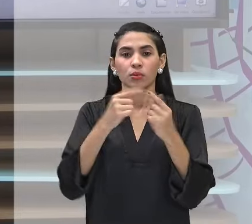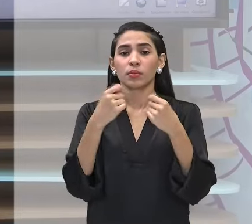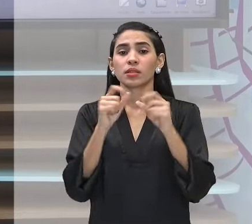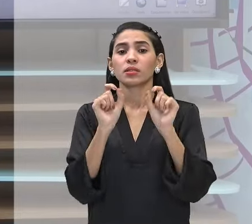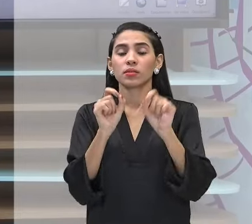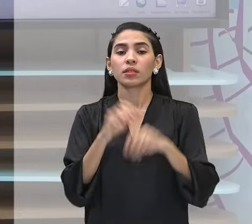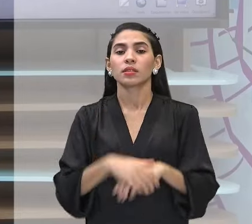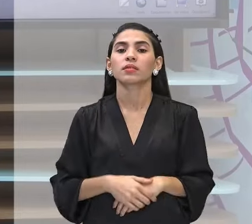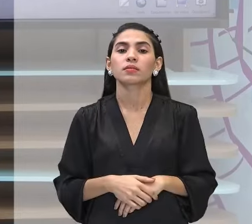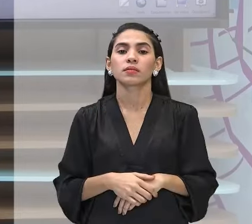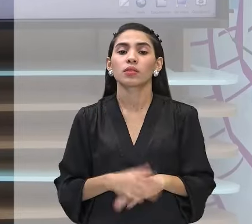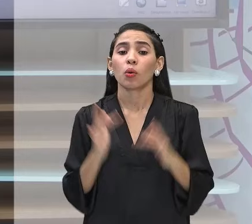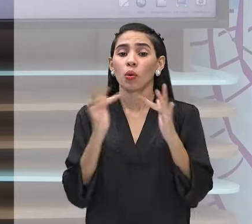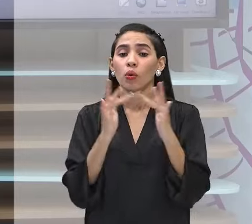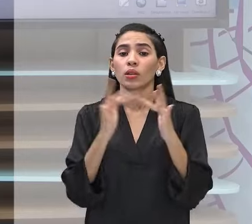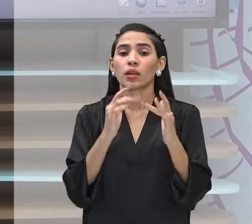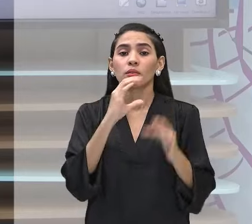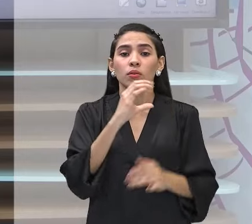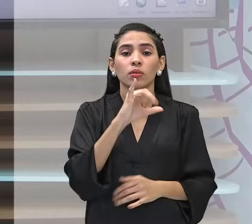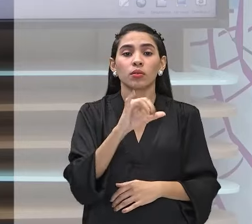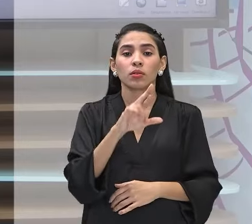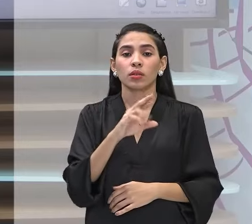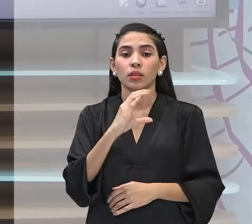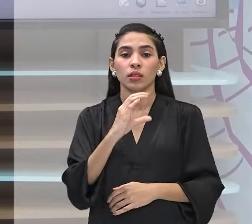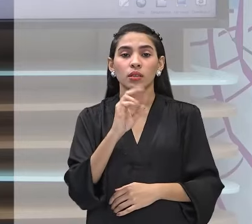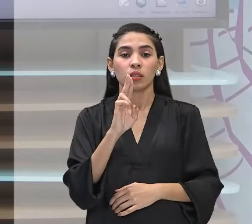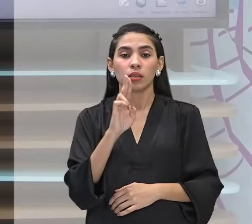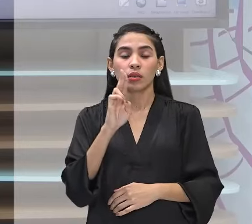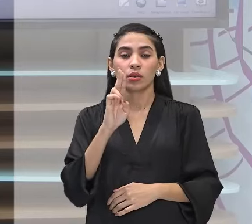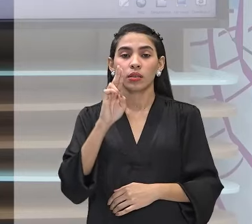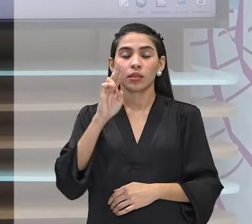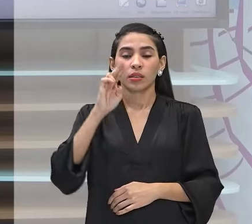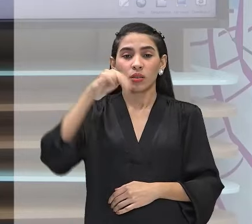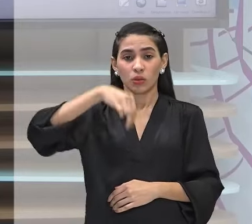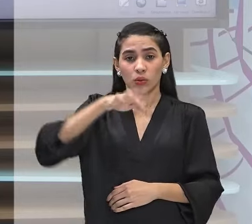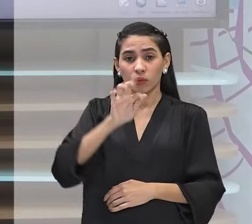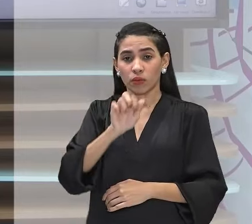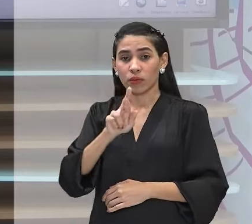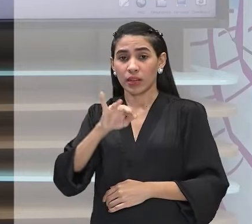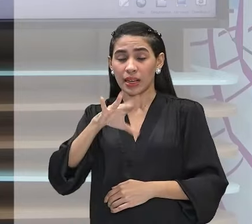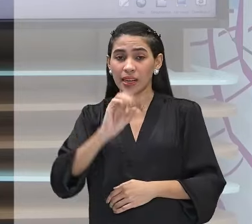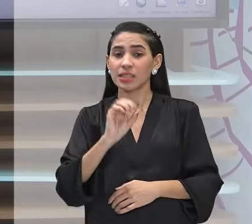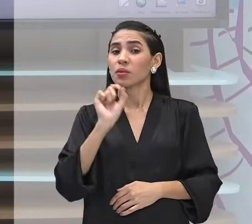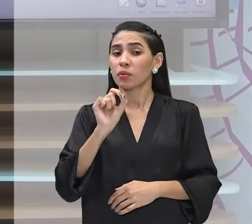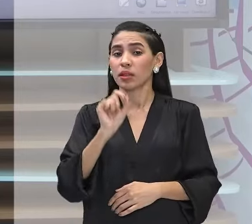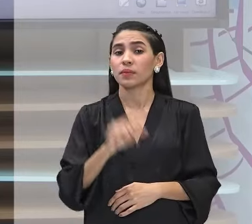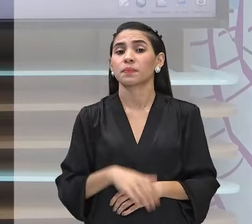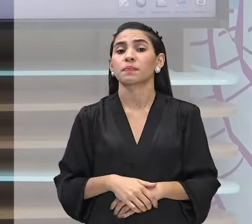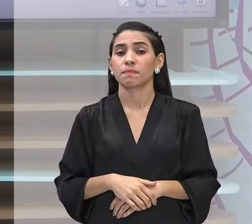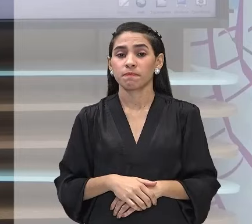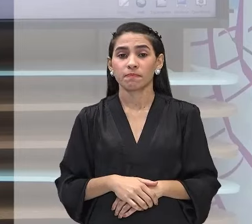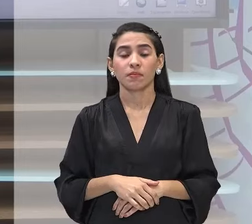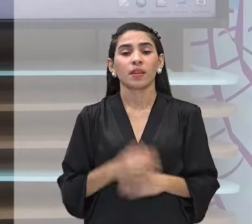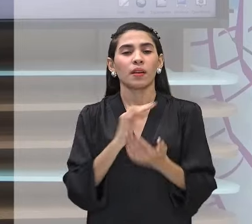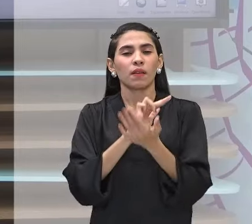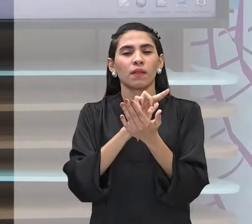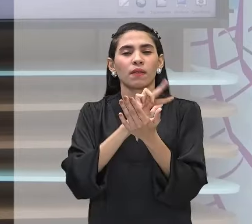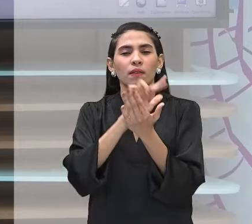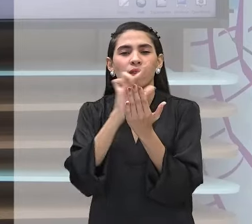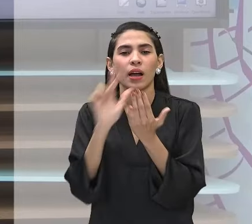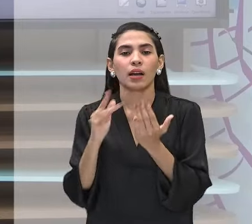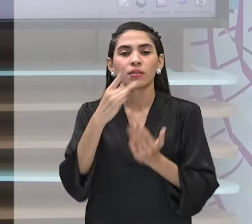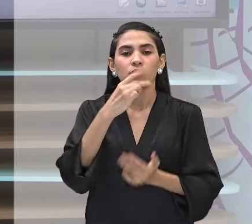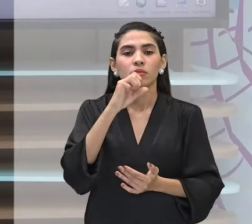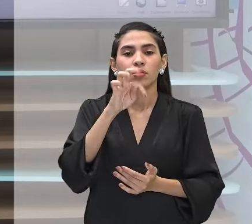a circunferência e o que que é a circunferência é um conjunto finito de pontos que